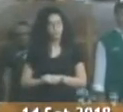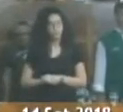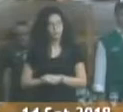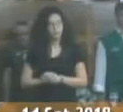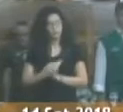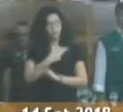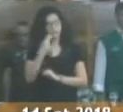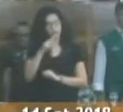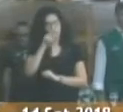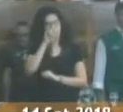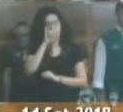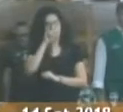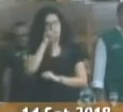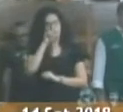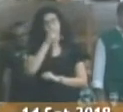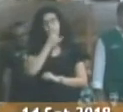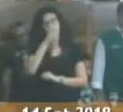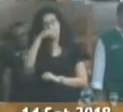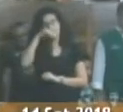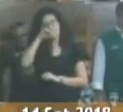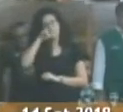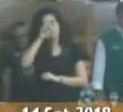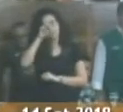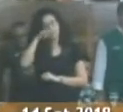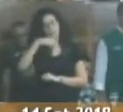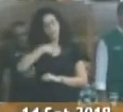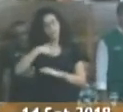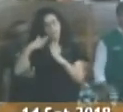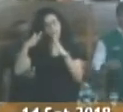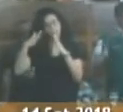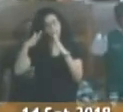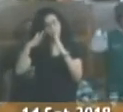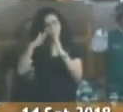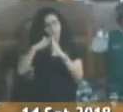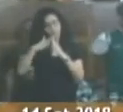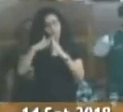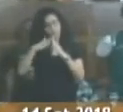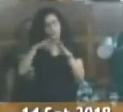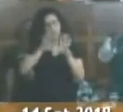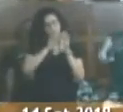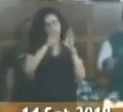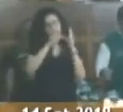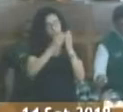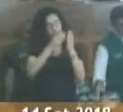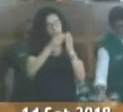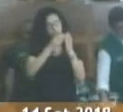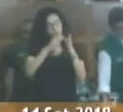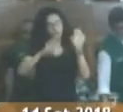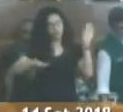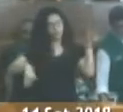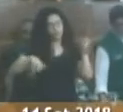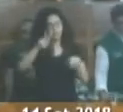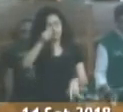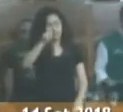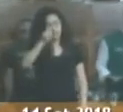Meu nome é Miriam, eu moro numa comunidade caiçara do continente, que é a Praia